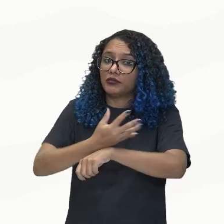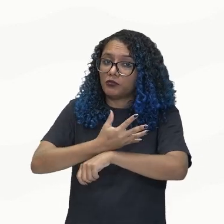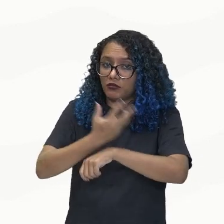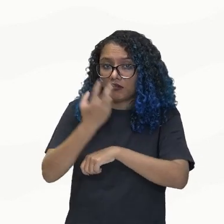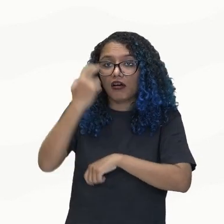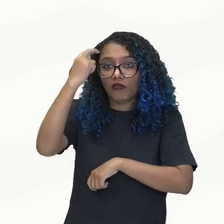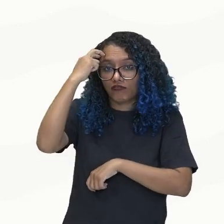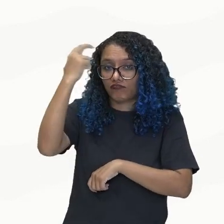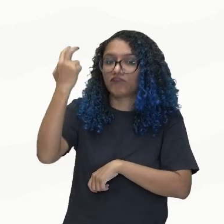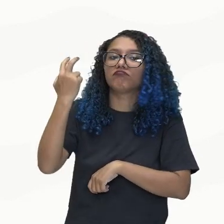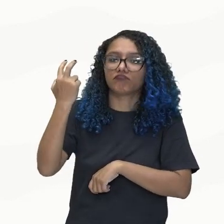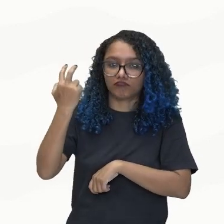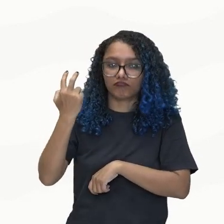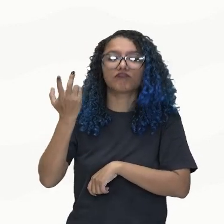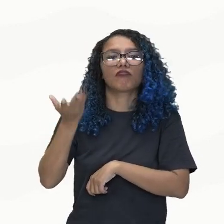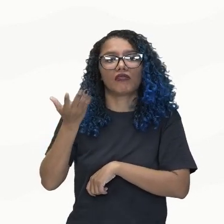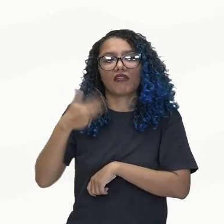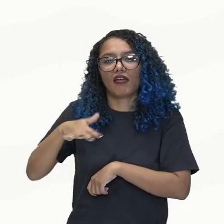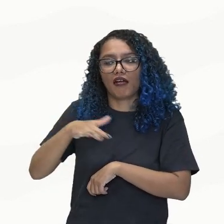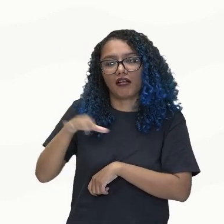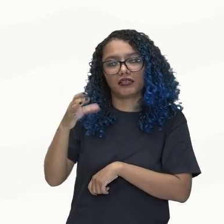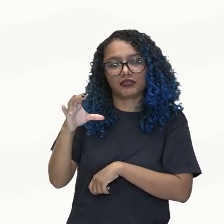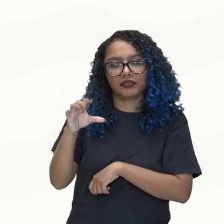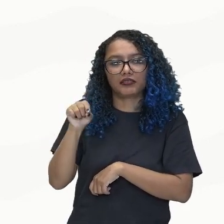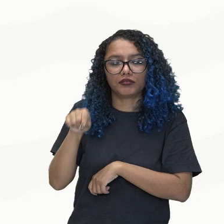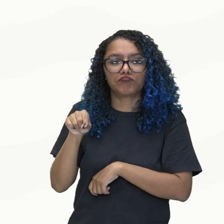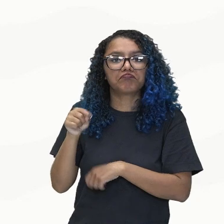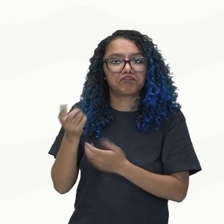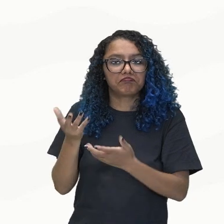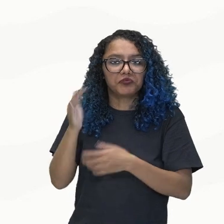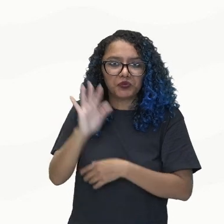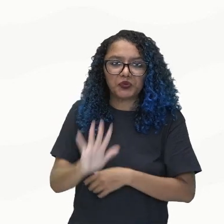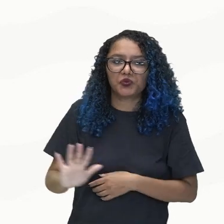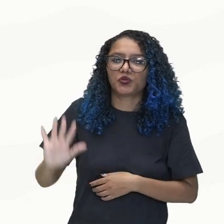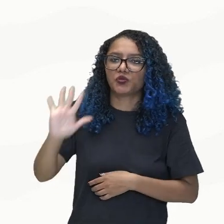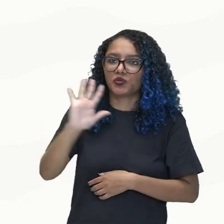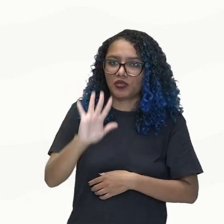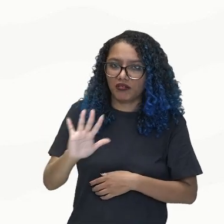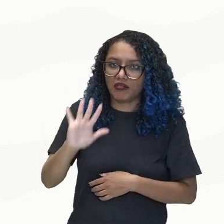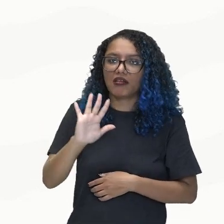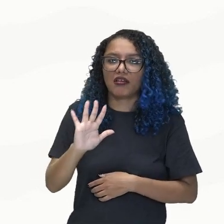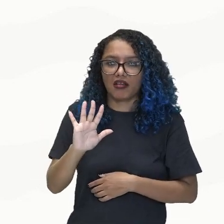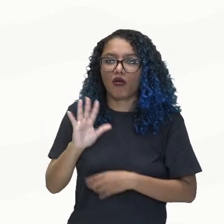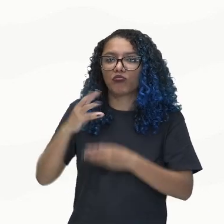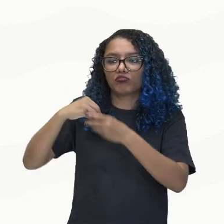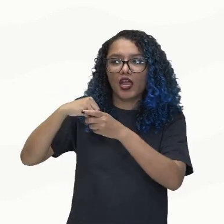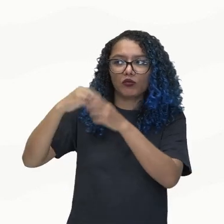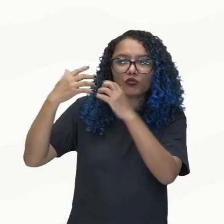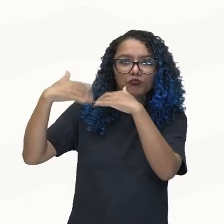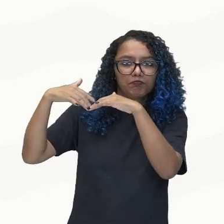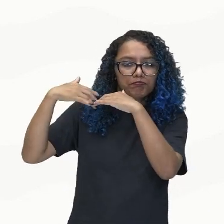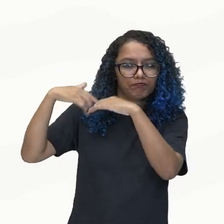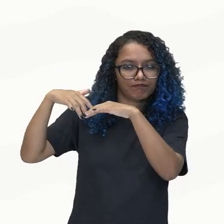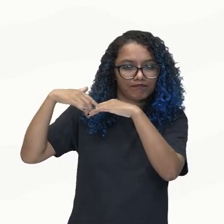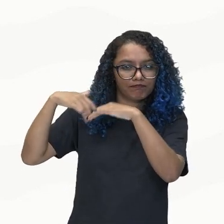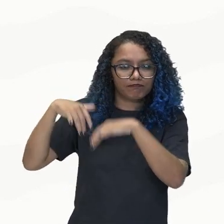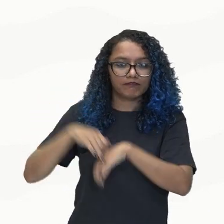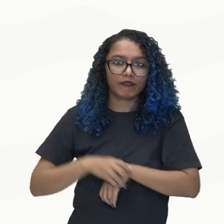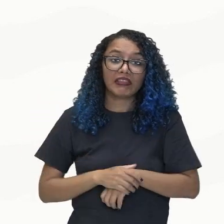aquele estudo, aquela ciência, né, muito abrangente dentro da nossa psique. Então, quando nós falamos